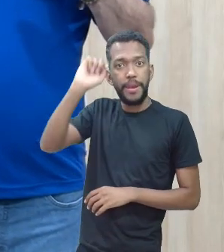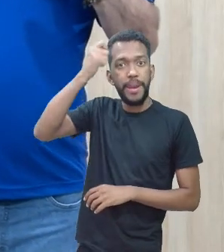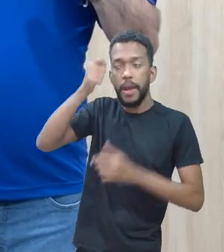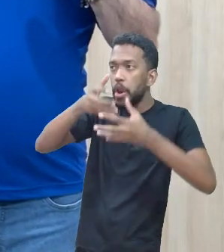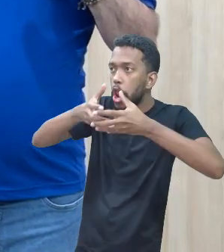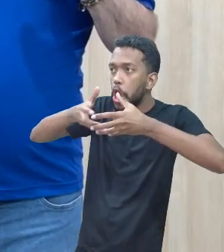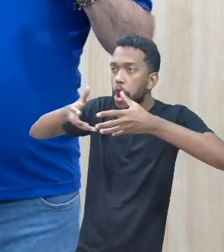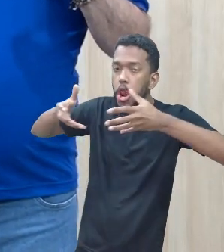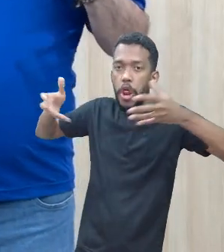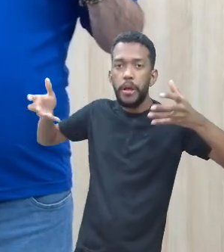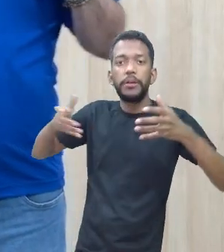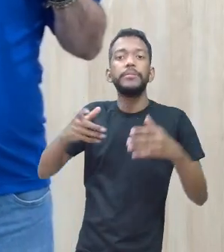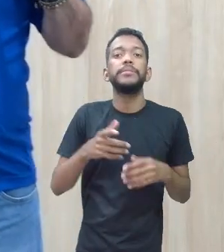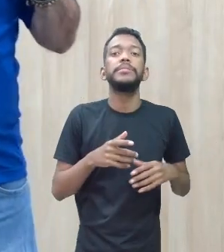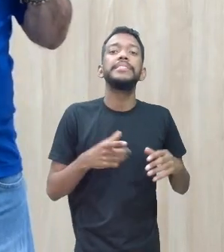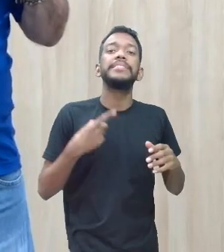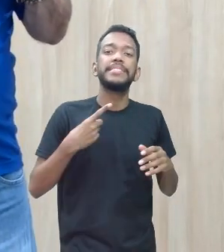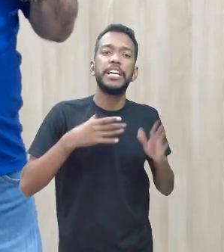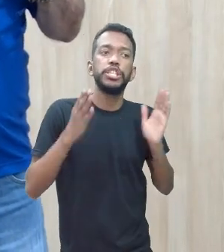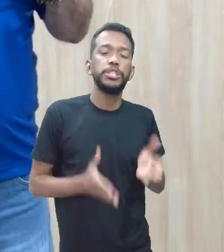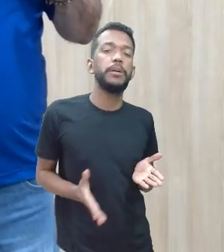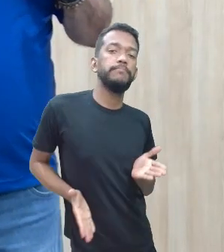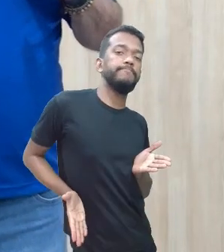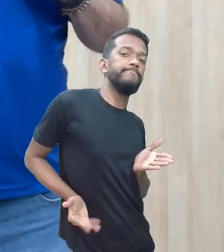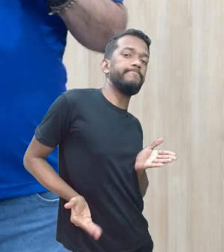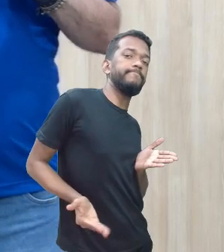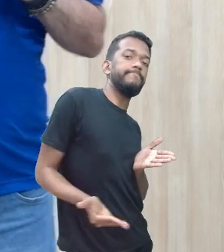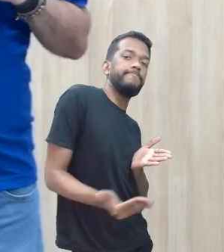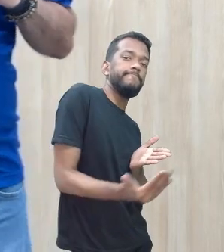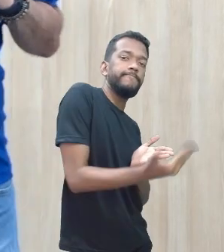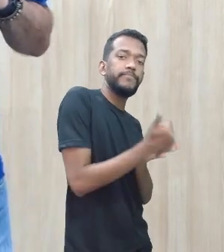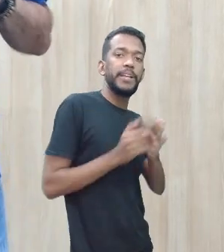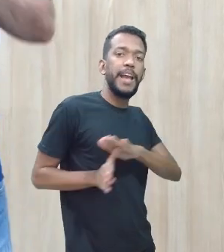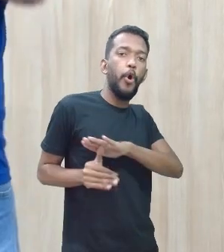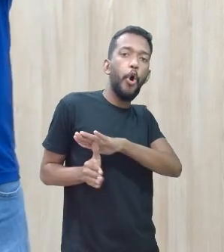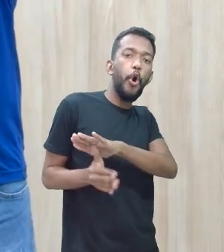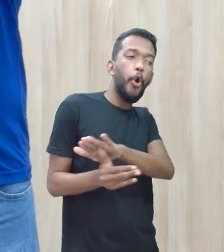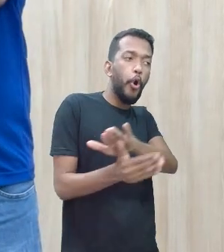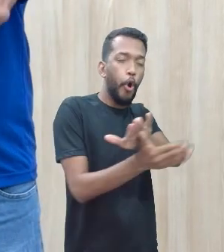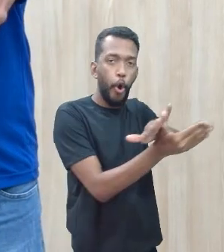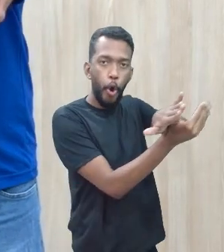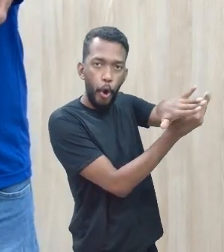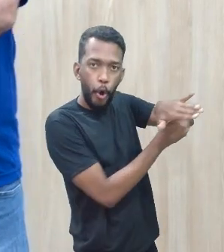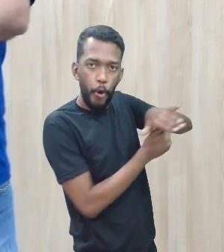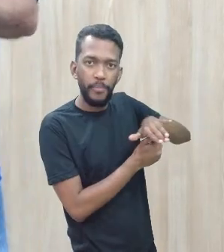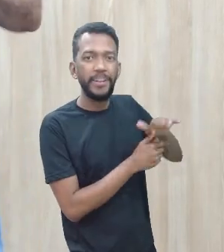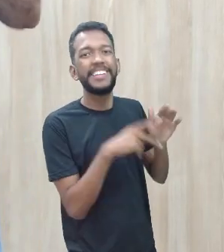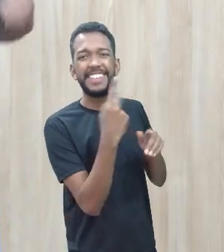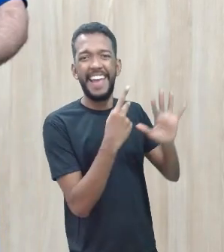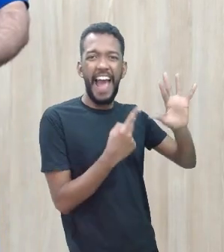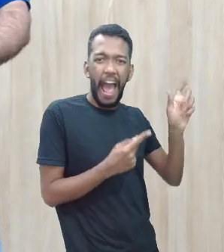eles foram sequestrados, né, aprisionados no seu território de origem, né, o continente